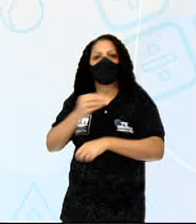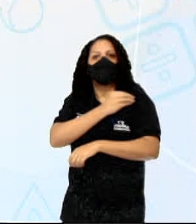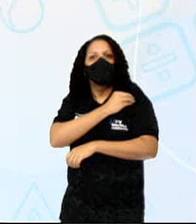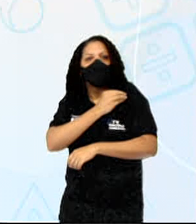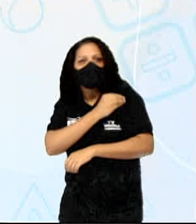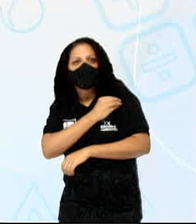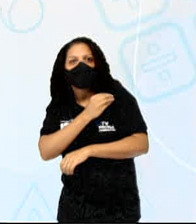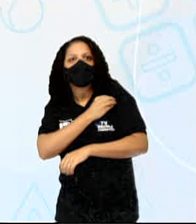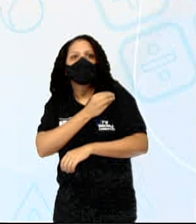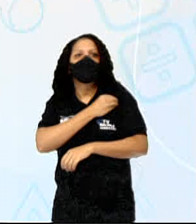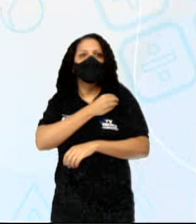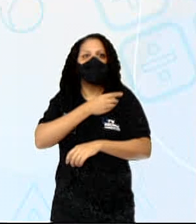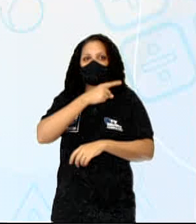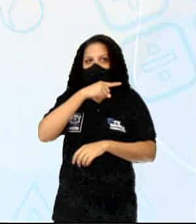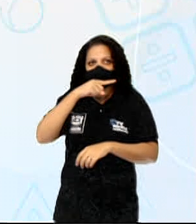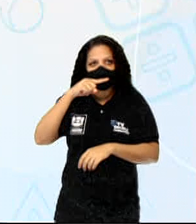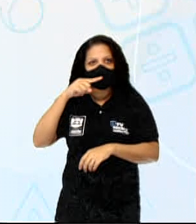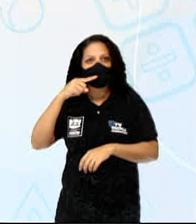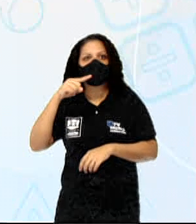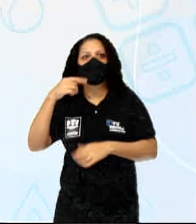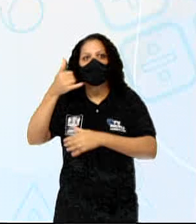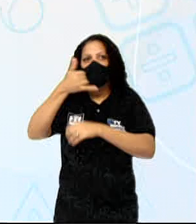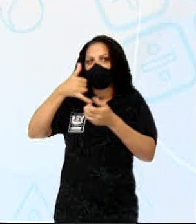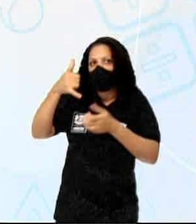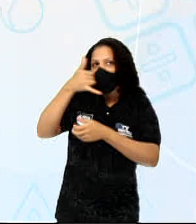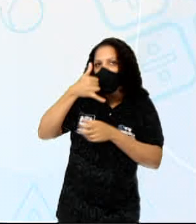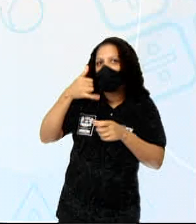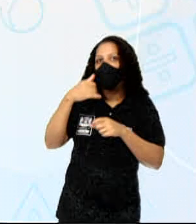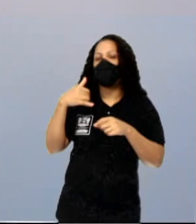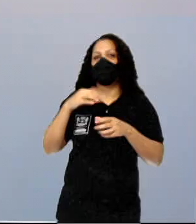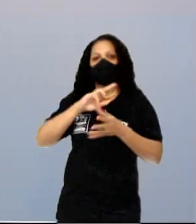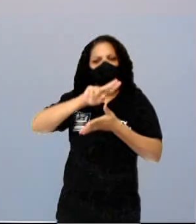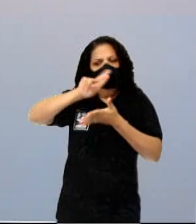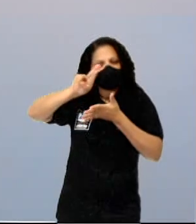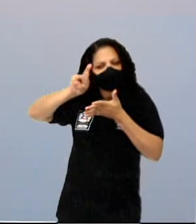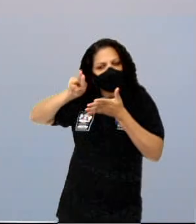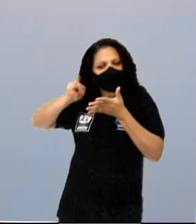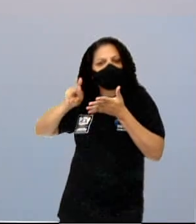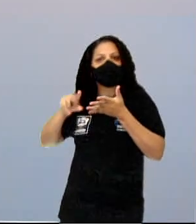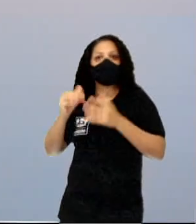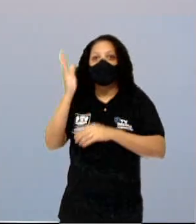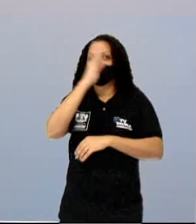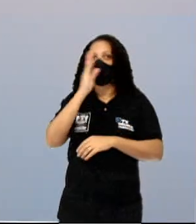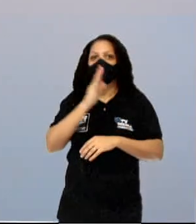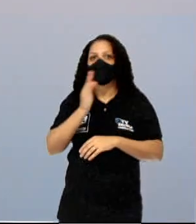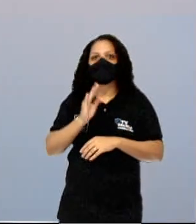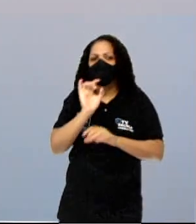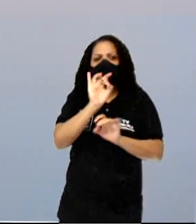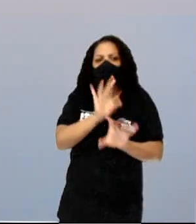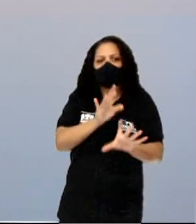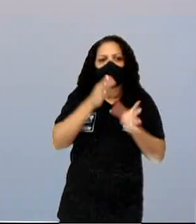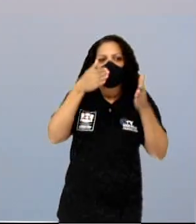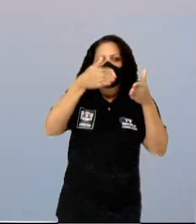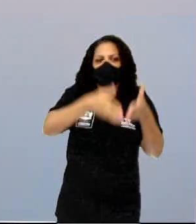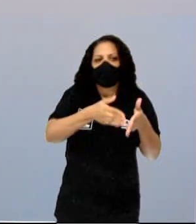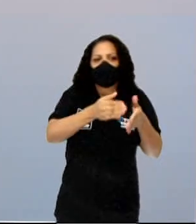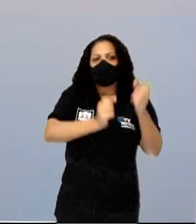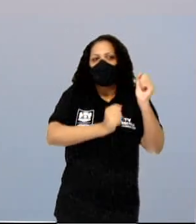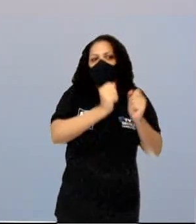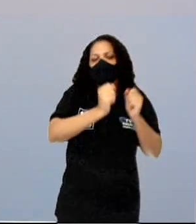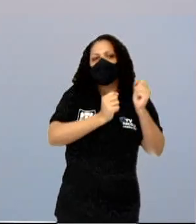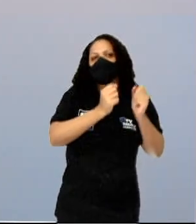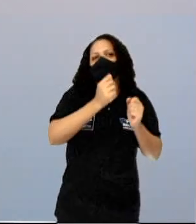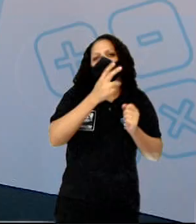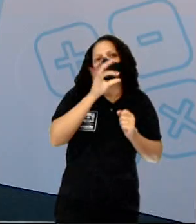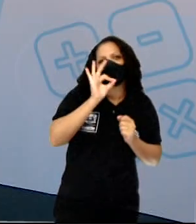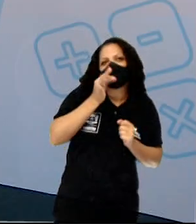frutas tropicais, para que o Brasil não ficasse dependente apenas da produção cafeeira e diversificasse, então, a